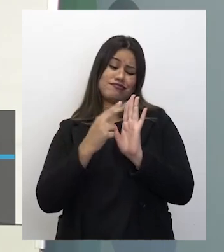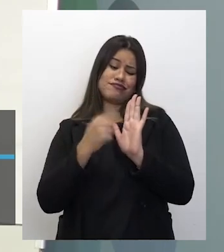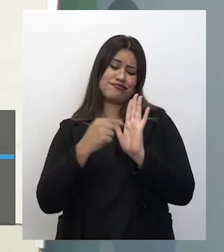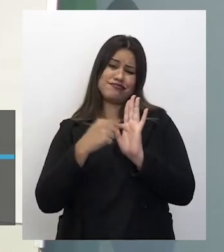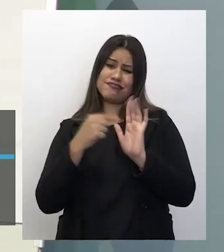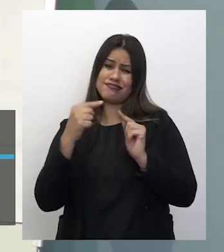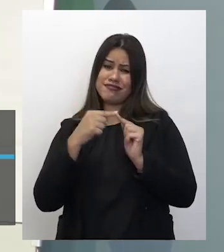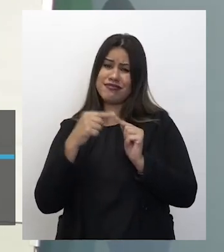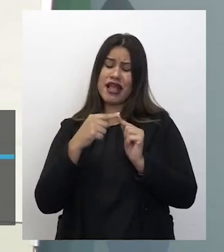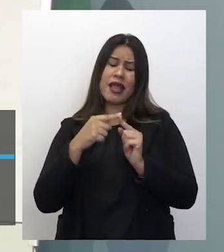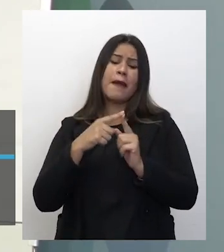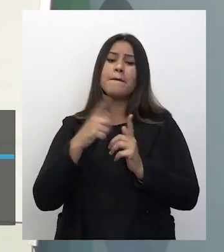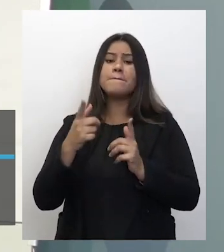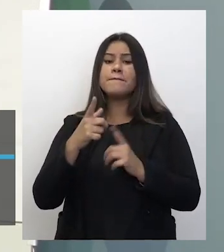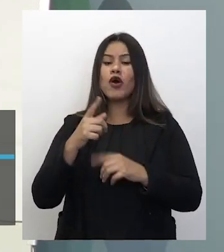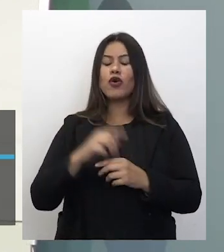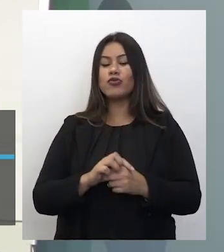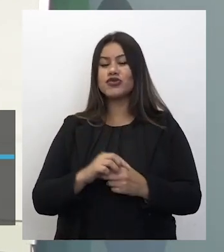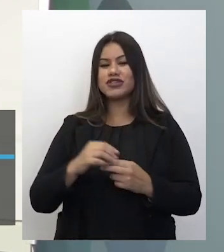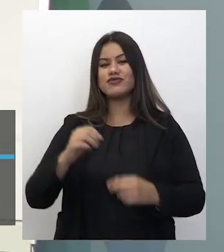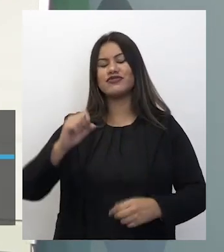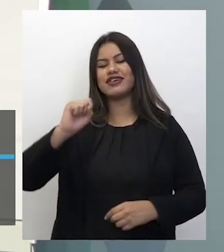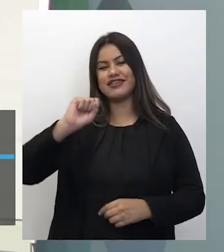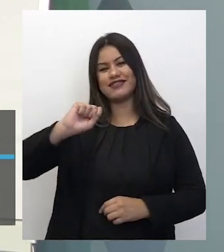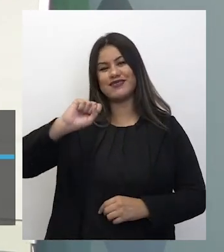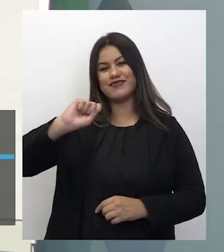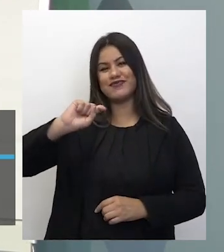pessoa é homozigoto dominante, ok?